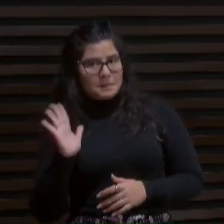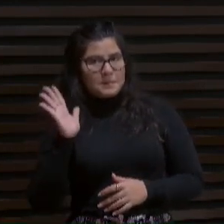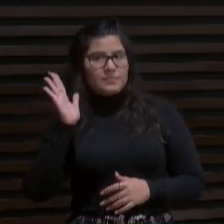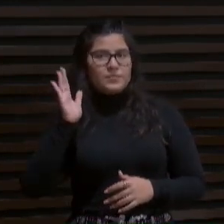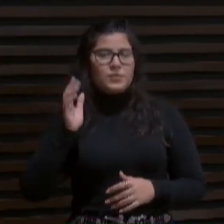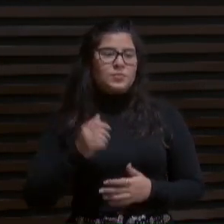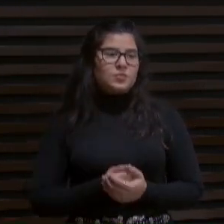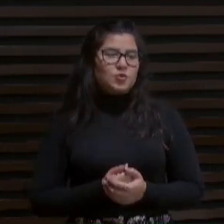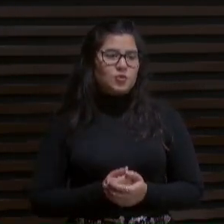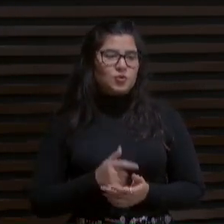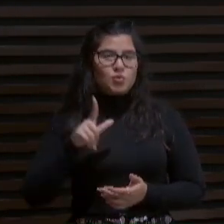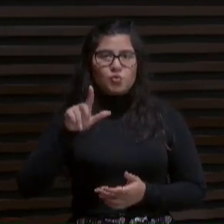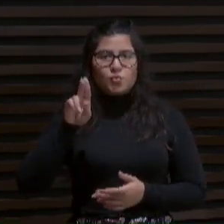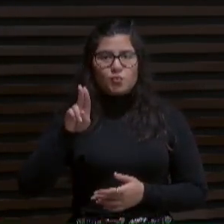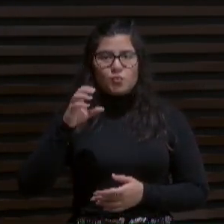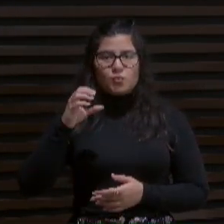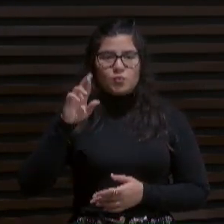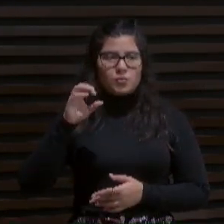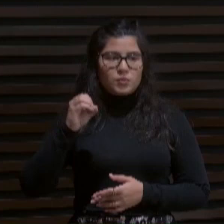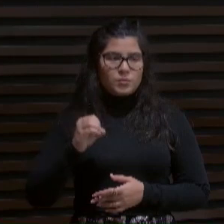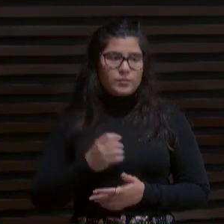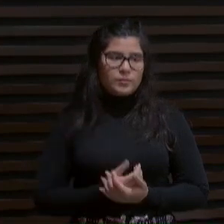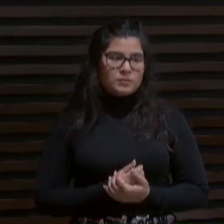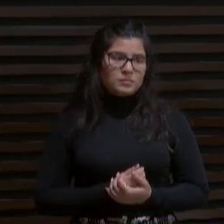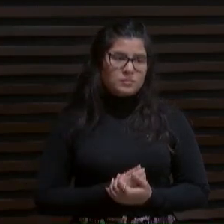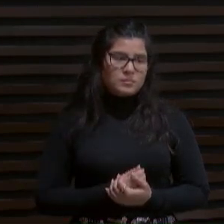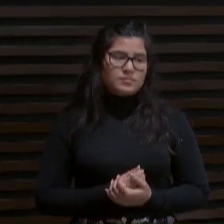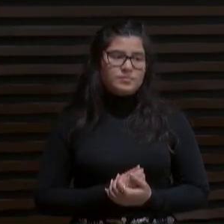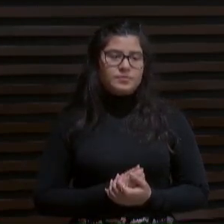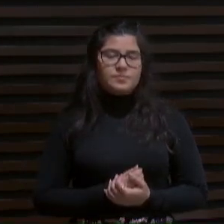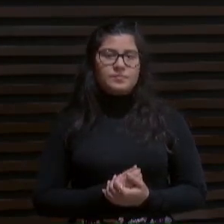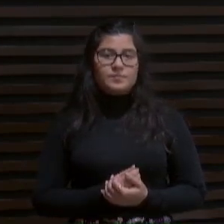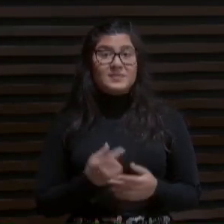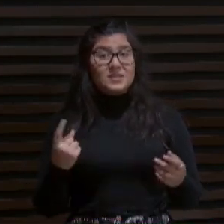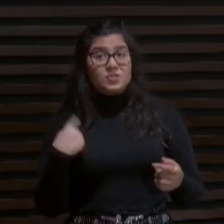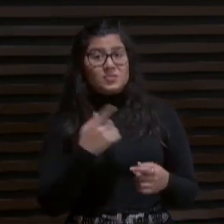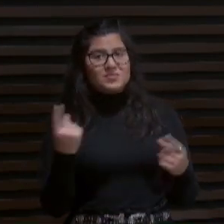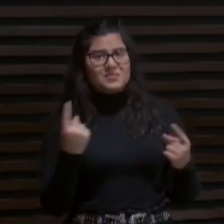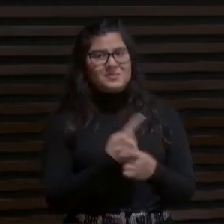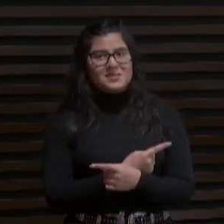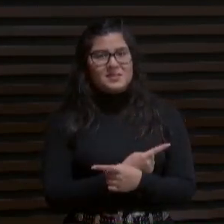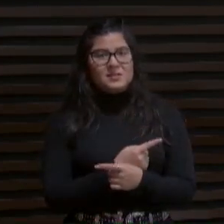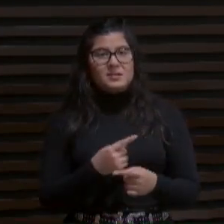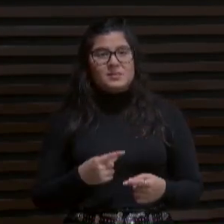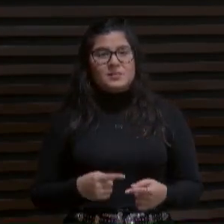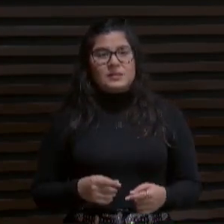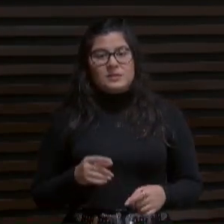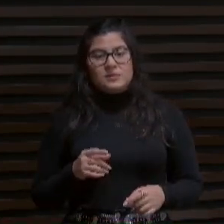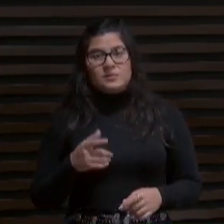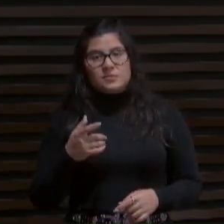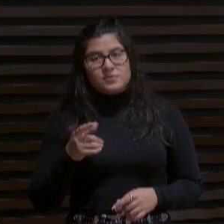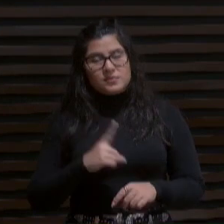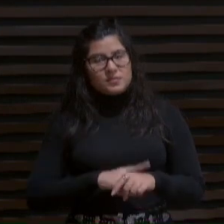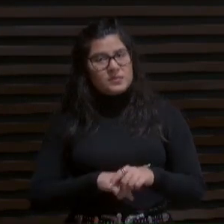diante da necessidade dos outros. Ou se a gente não consegue de jeito nenhum vender aquilo, a gente faz o contrário, a gente baixa o preço das coisas para a gente poder vender logo, porque a